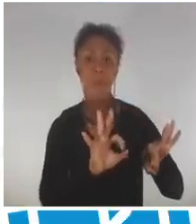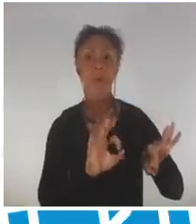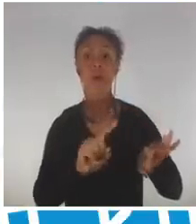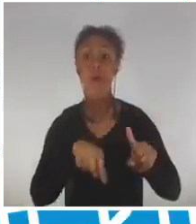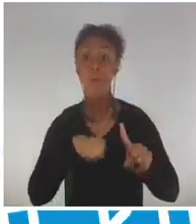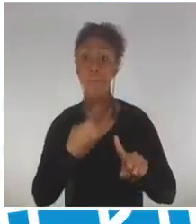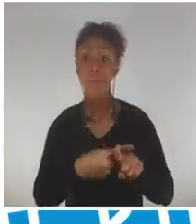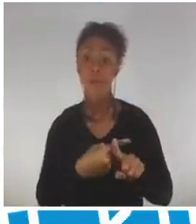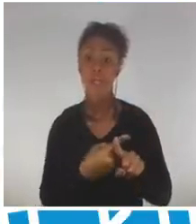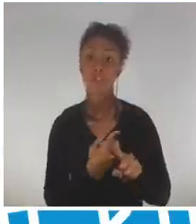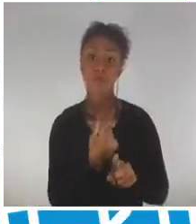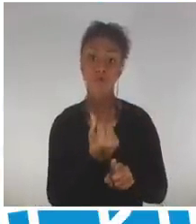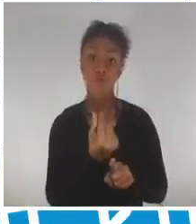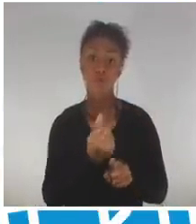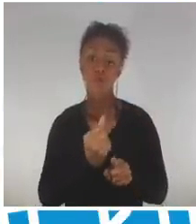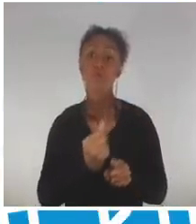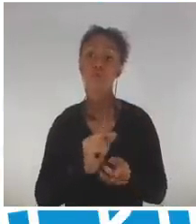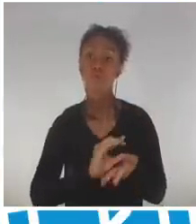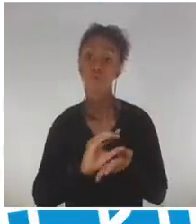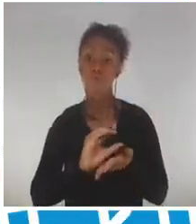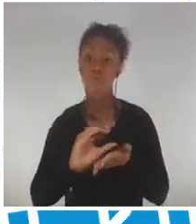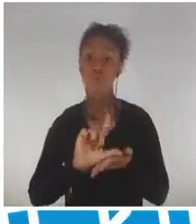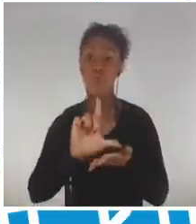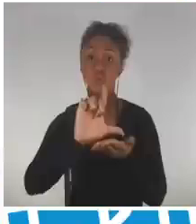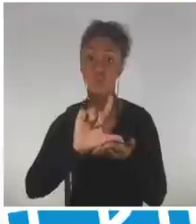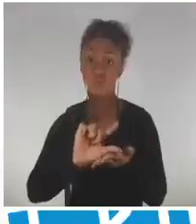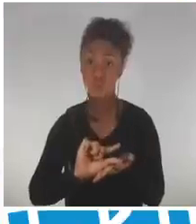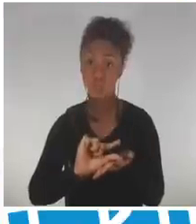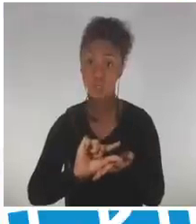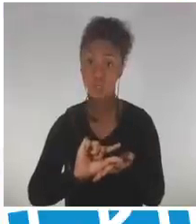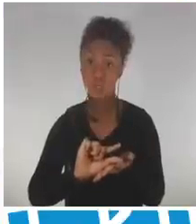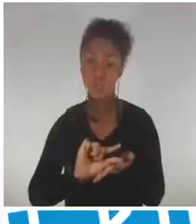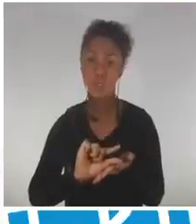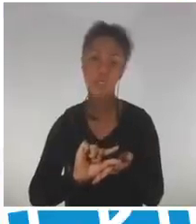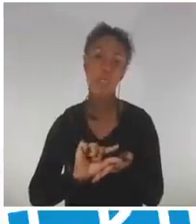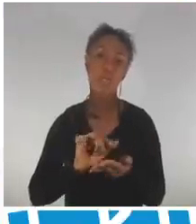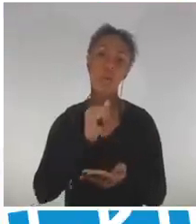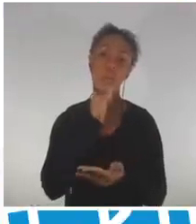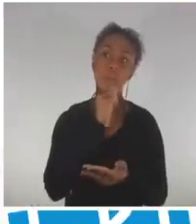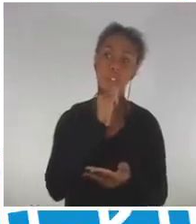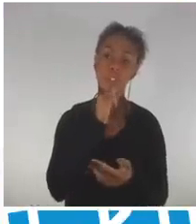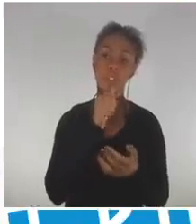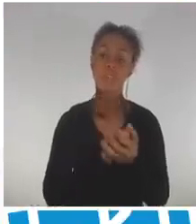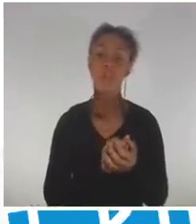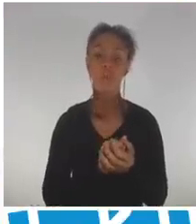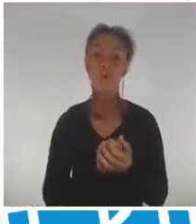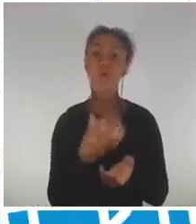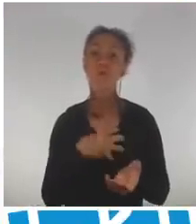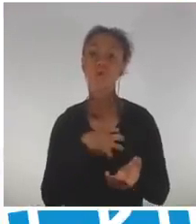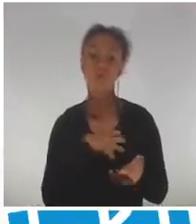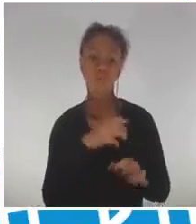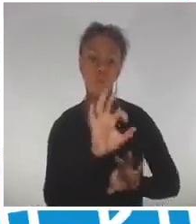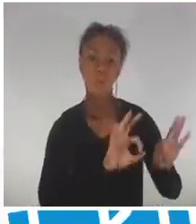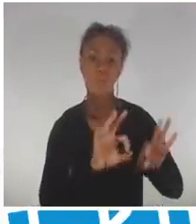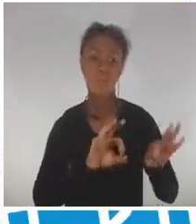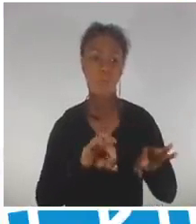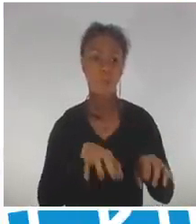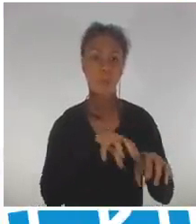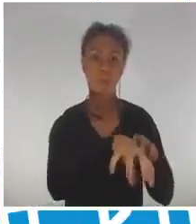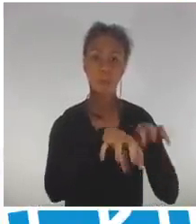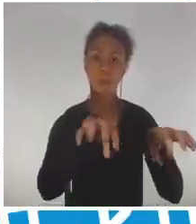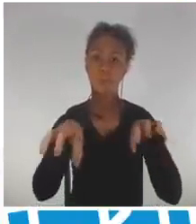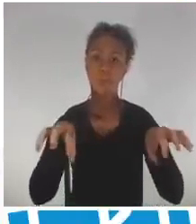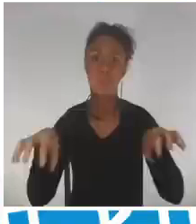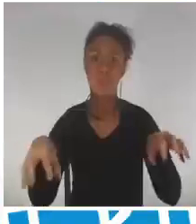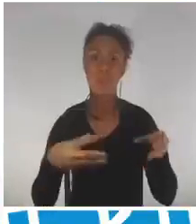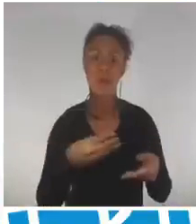dos testes por aluno, né, se a gente considera aí um aperfeiçoamento na logística, né, não vai ter mais a logística de entrega